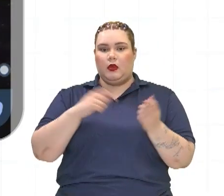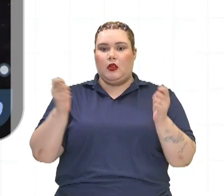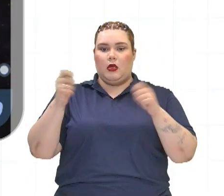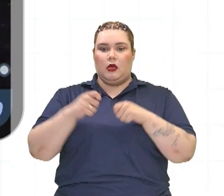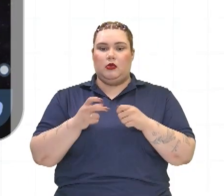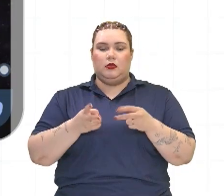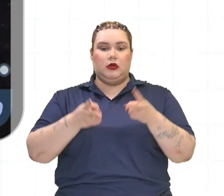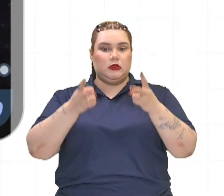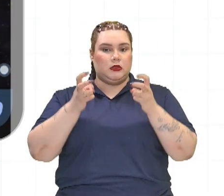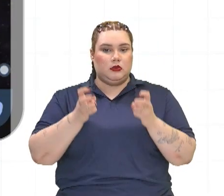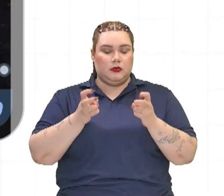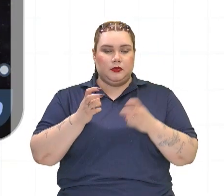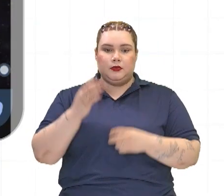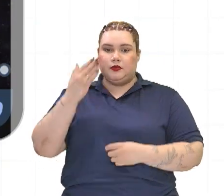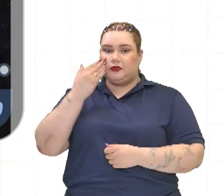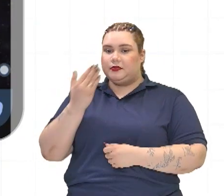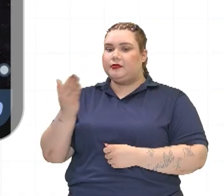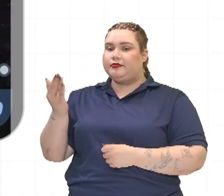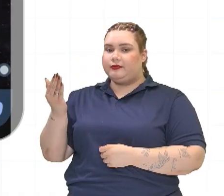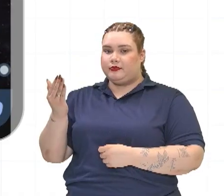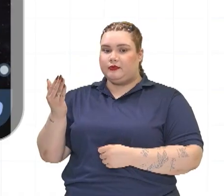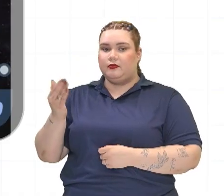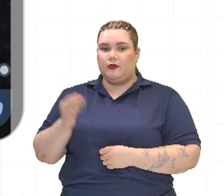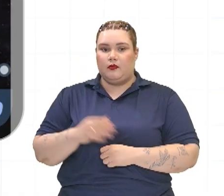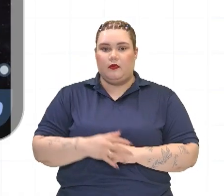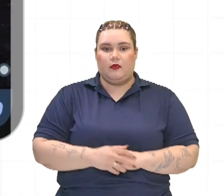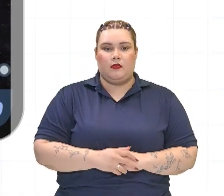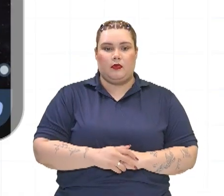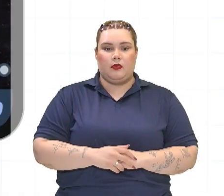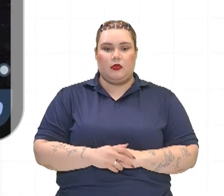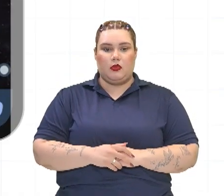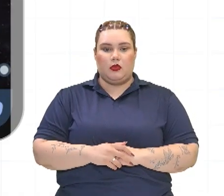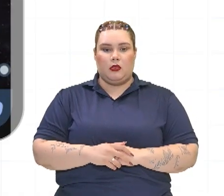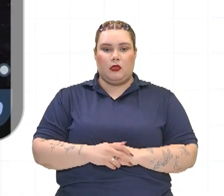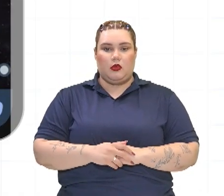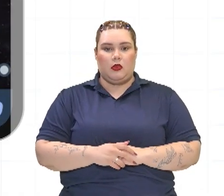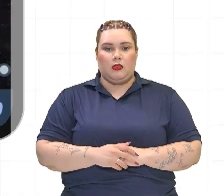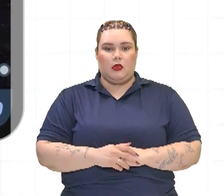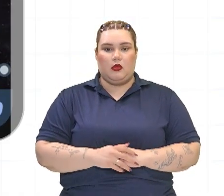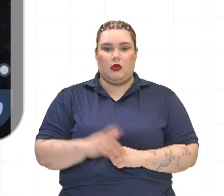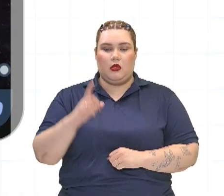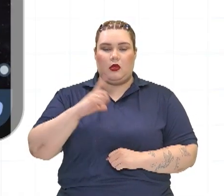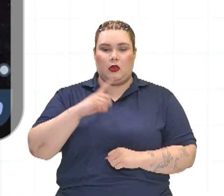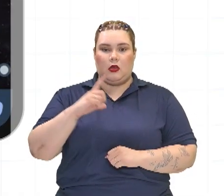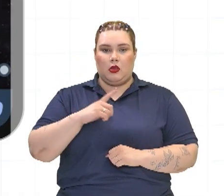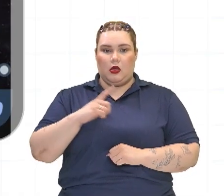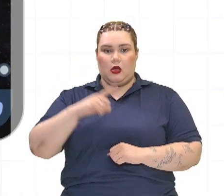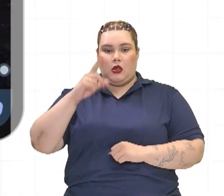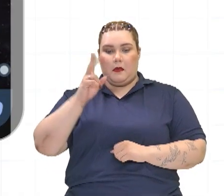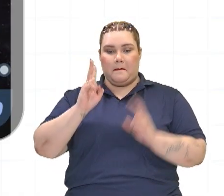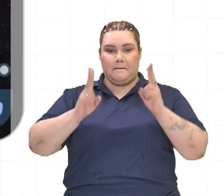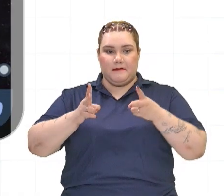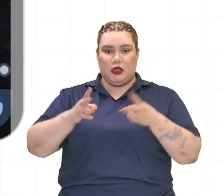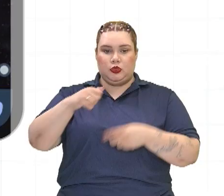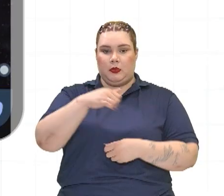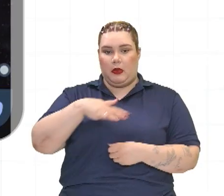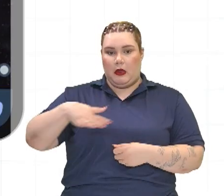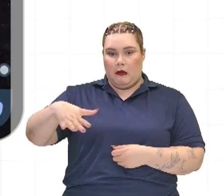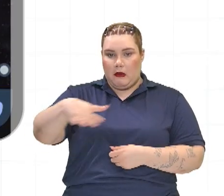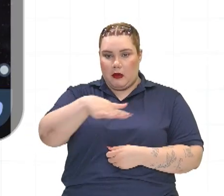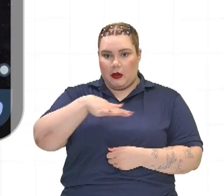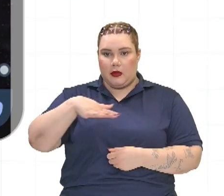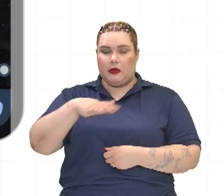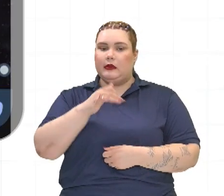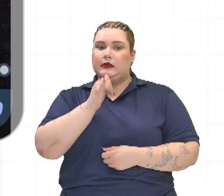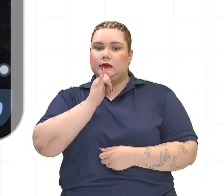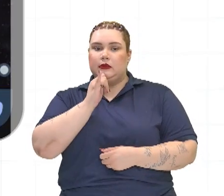observar aqui. Olha, nós temos em uma mesma zona, né? Por exemplo, nós